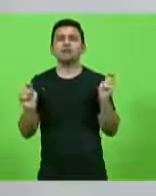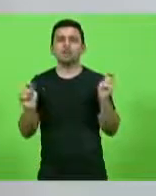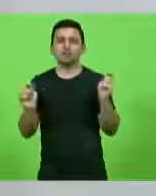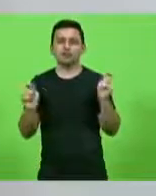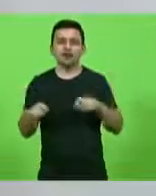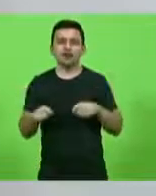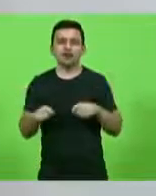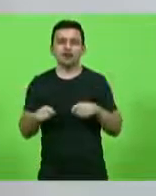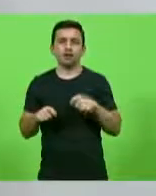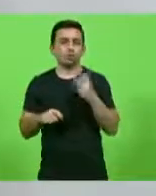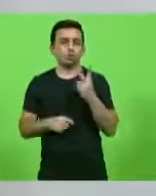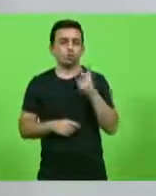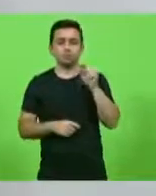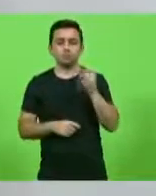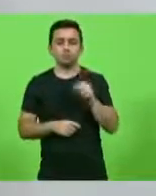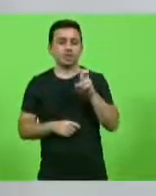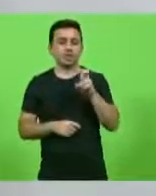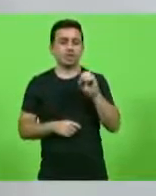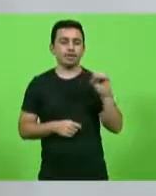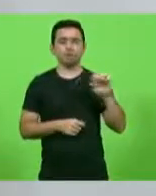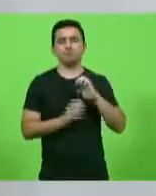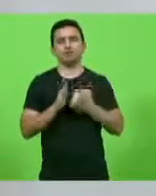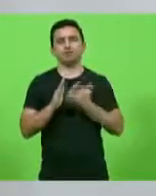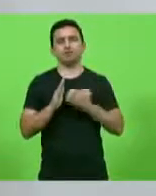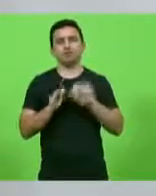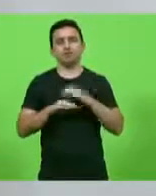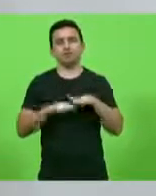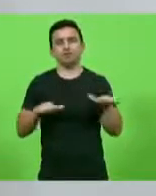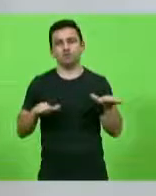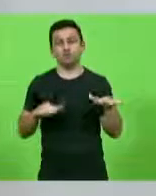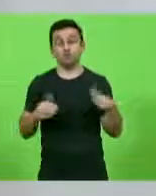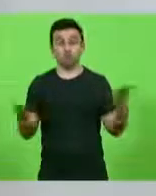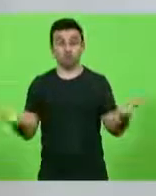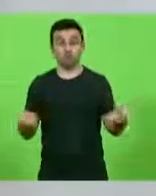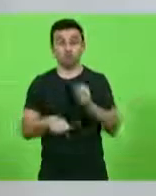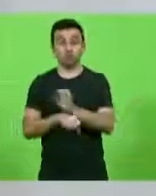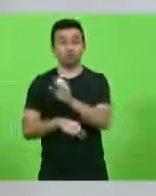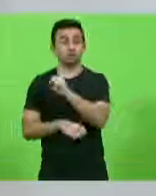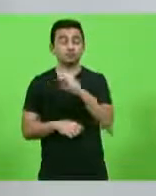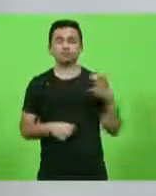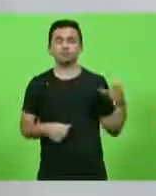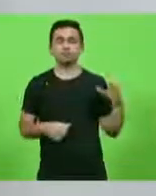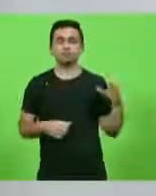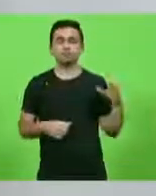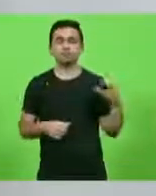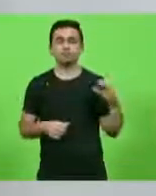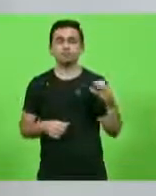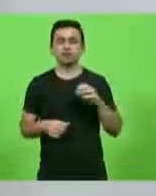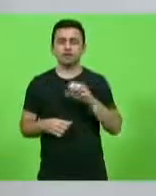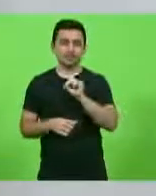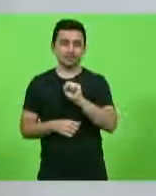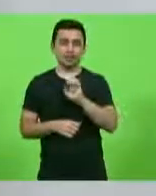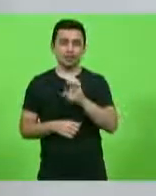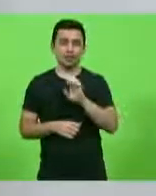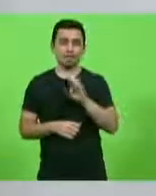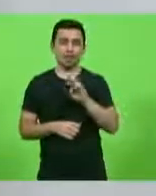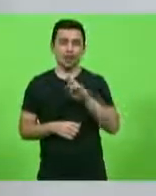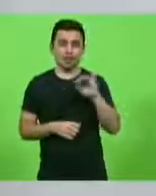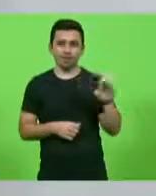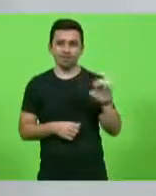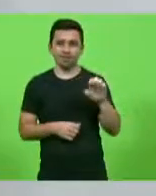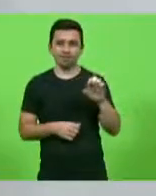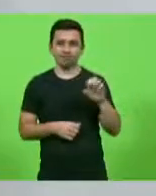apenas 2.500 empresas beneficiadas. E hoje, o Estado de Santa Catarina, de acordo com o SEBRAE,